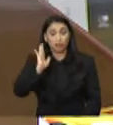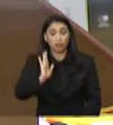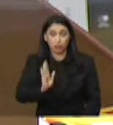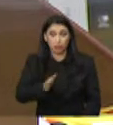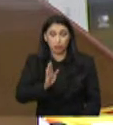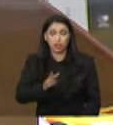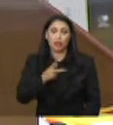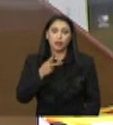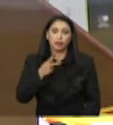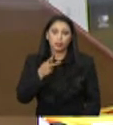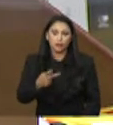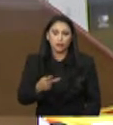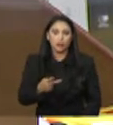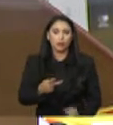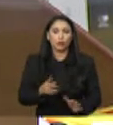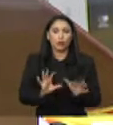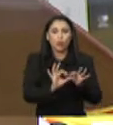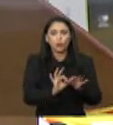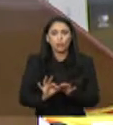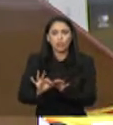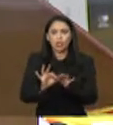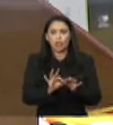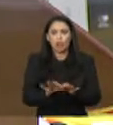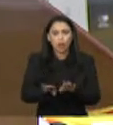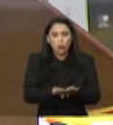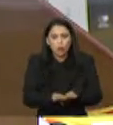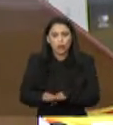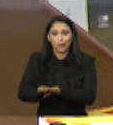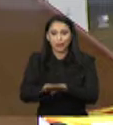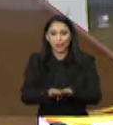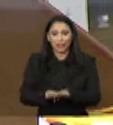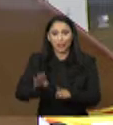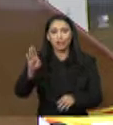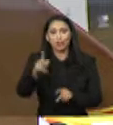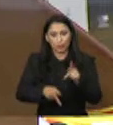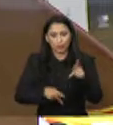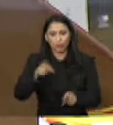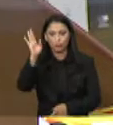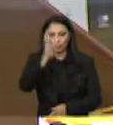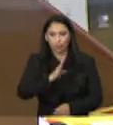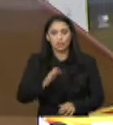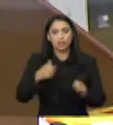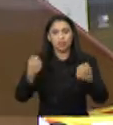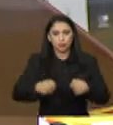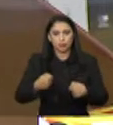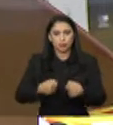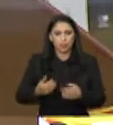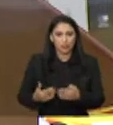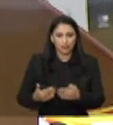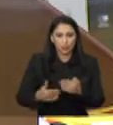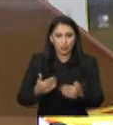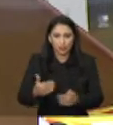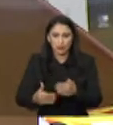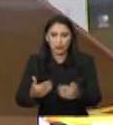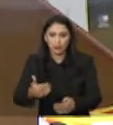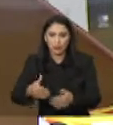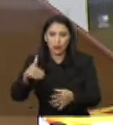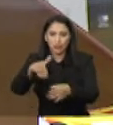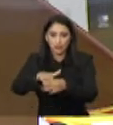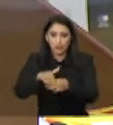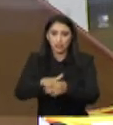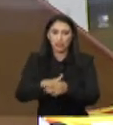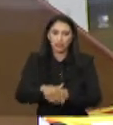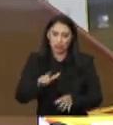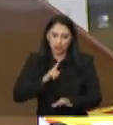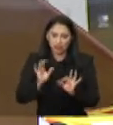do que o Brasil precisa união e harmonia é que preciso povo brasileiro eu que espero por brasileiro para as próximas eleições e eu tenho